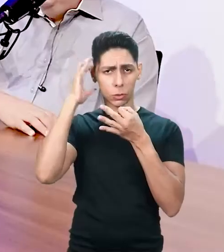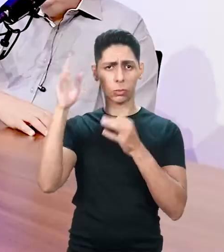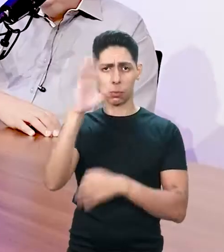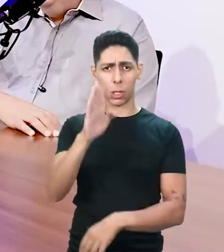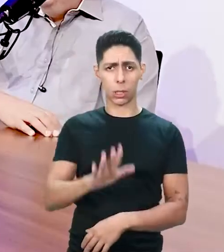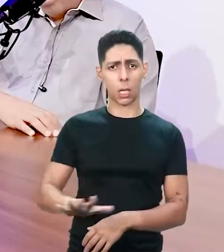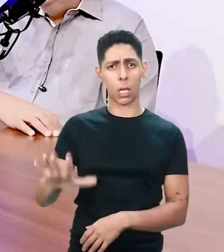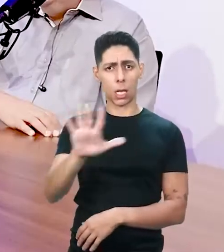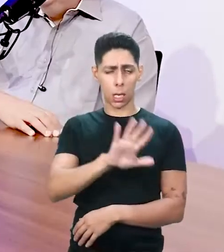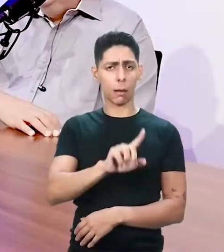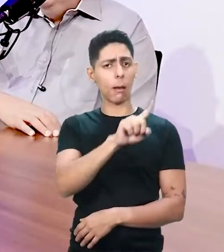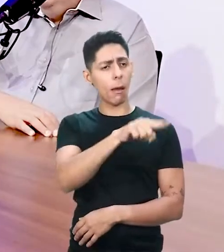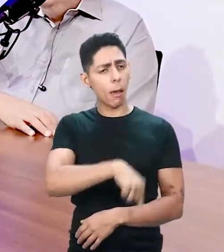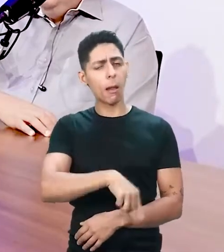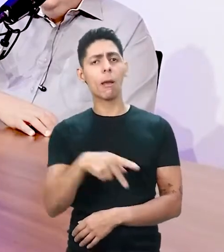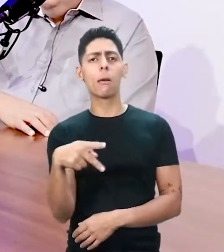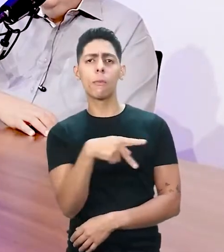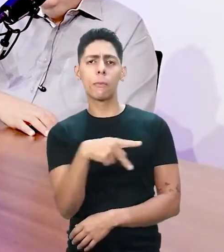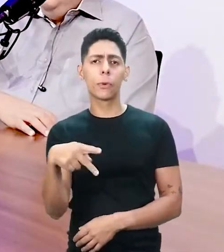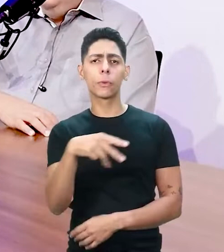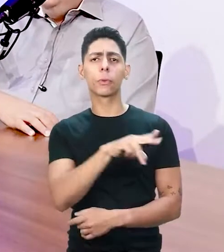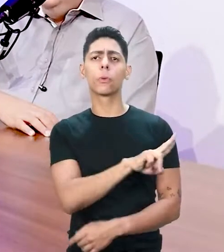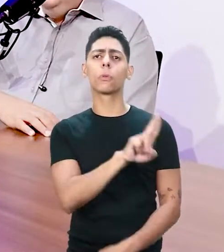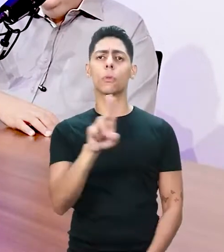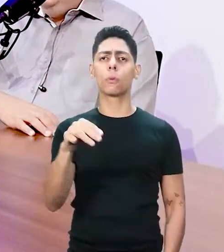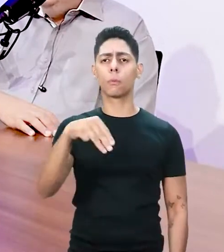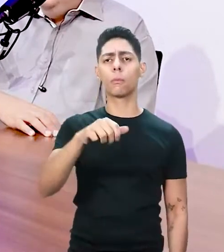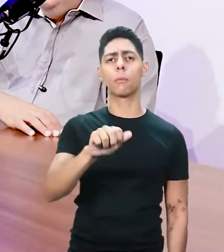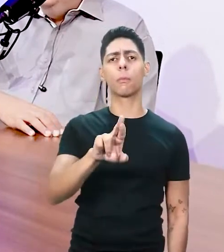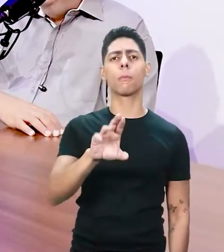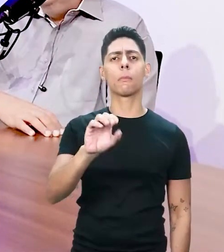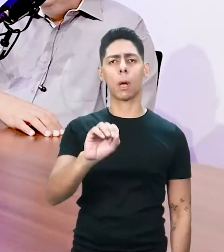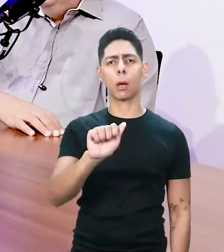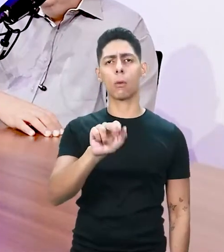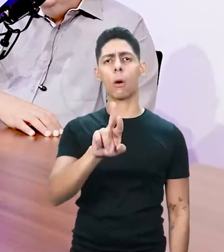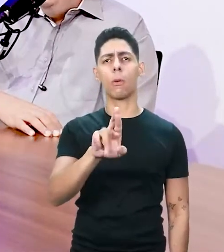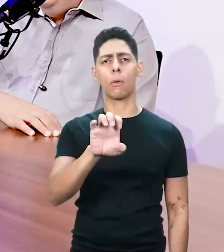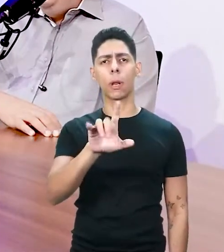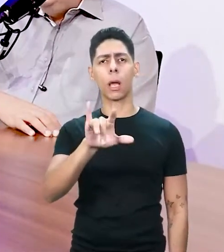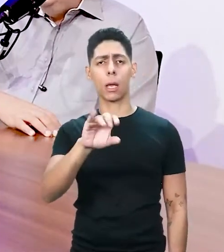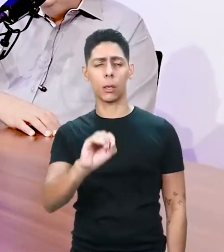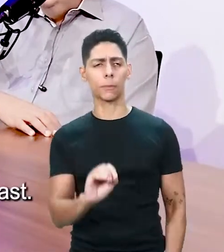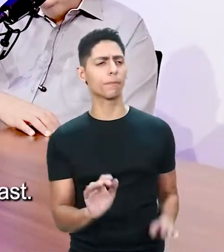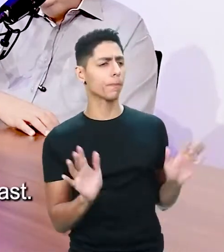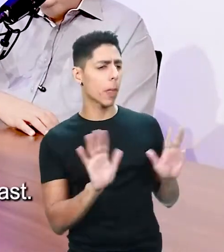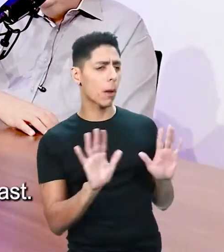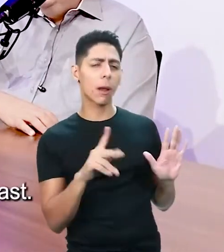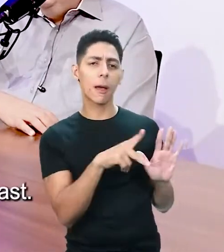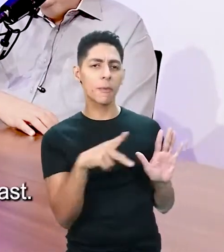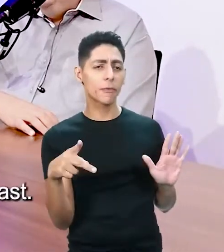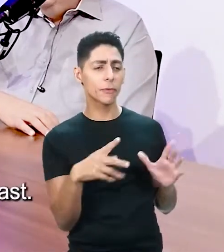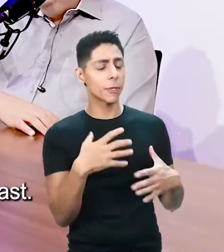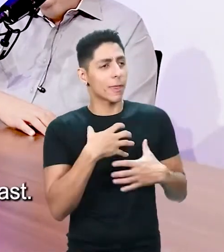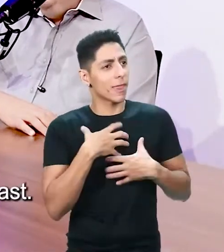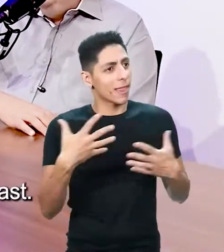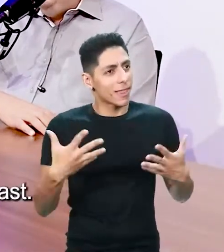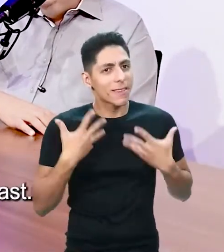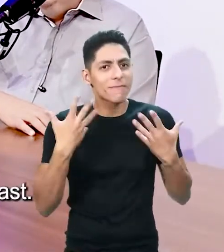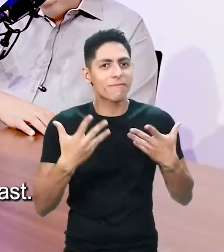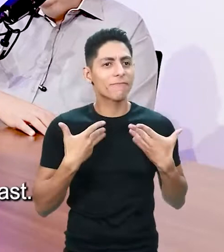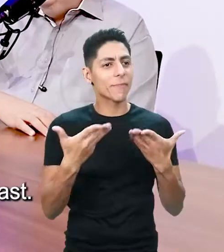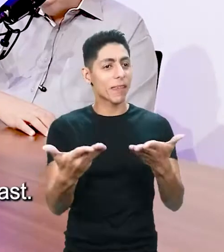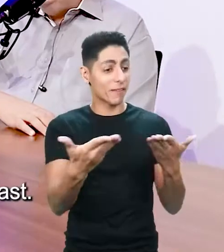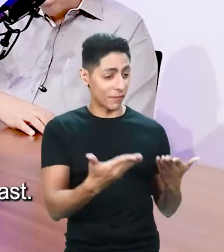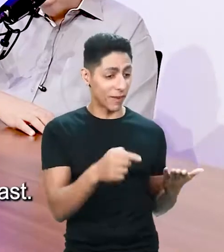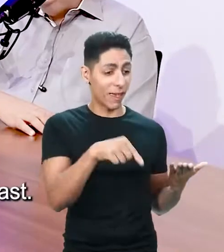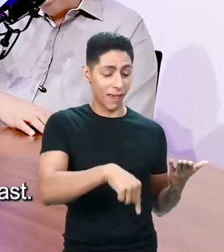o nosso professor Marco Aurélio de Carvalho. Olá, professor, grande alegria tê-lo